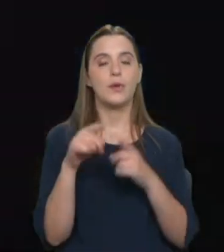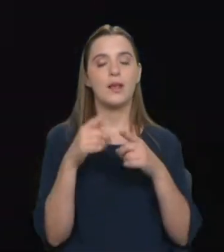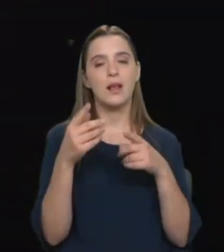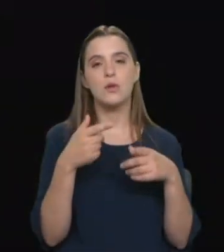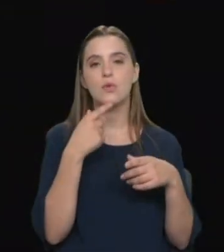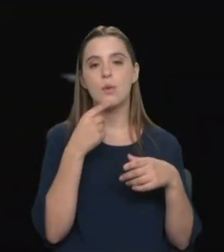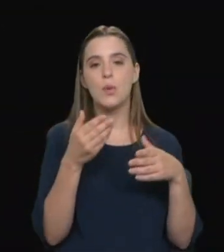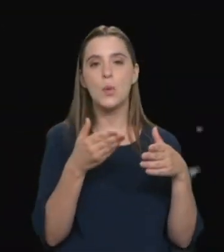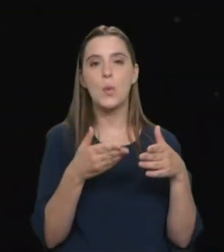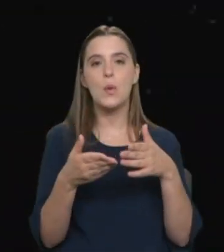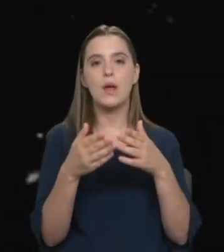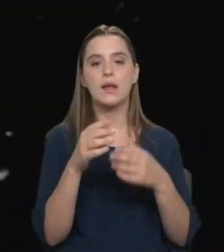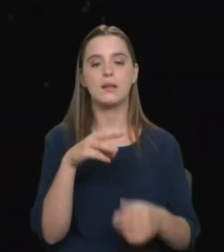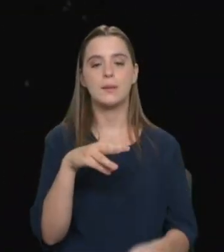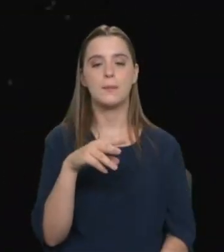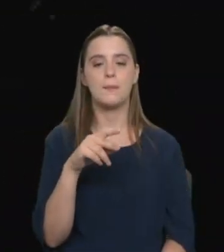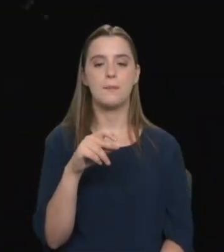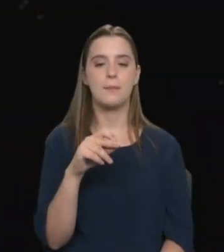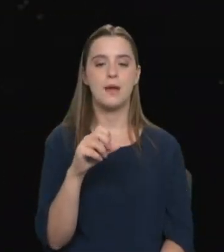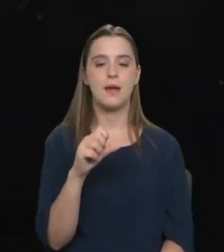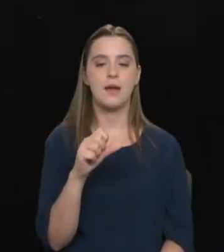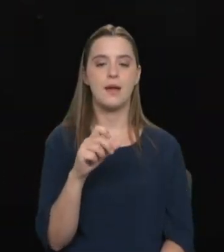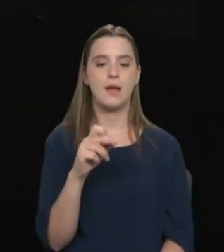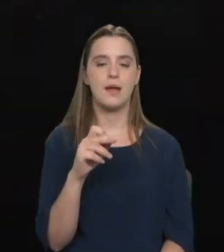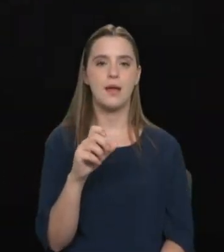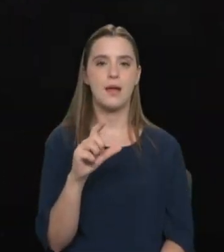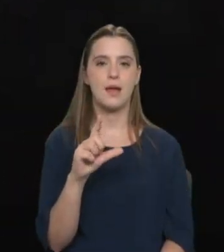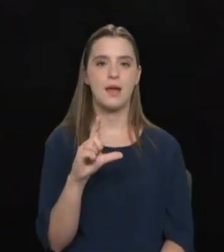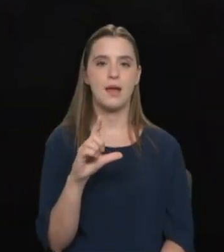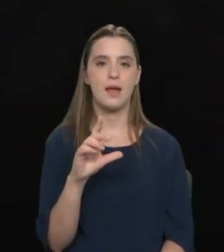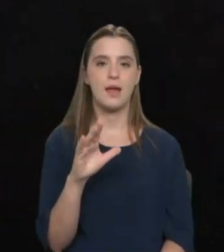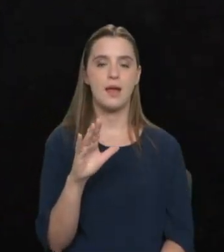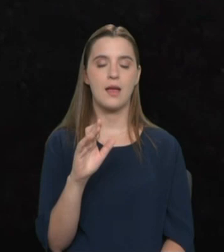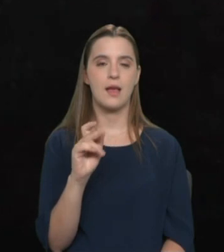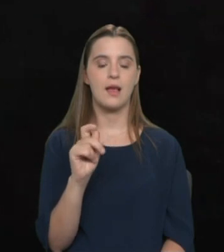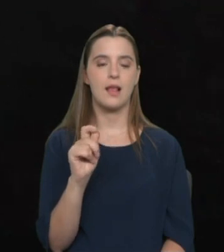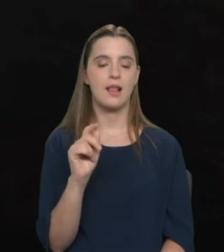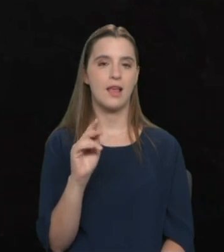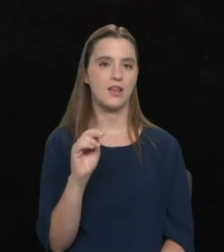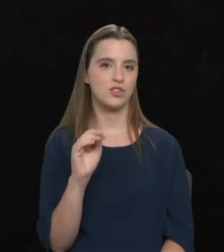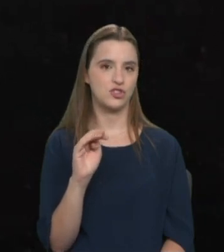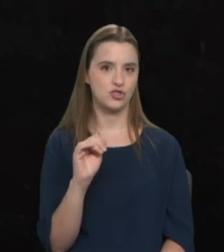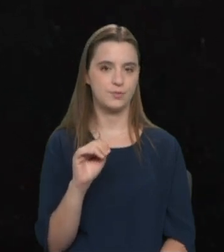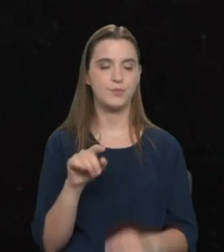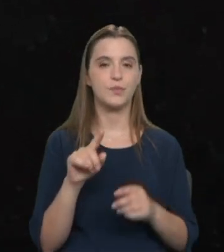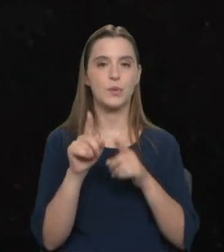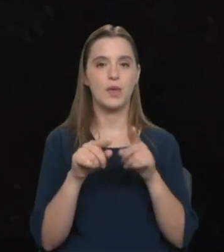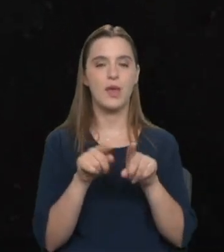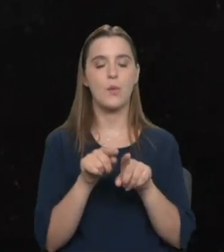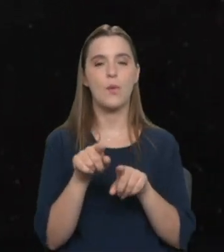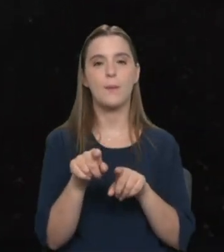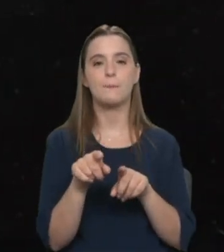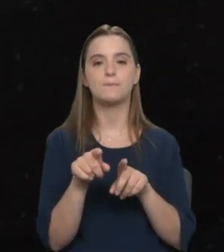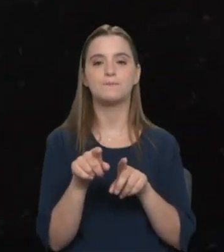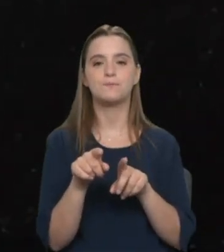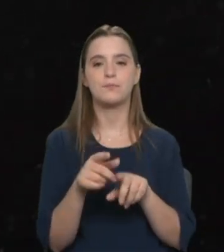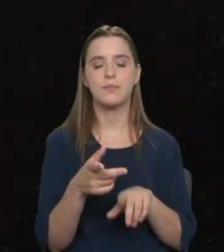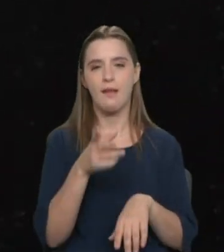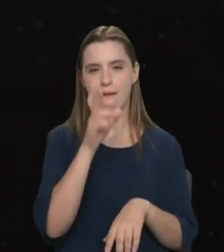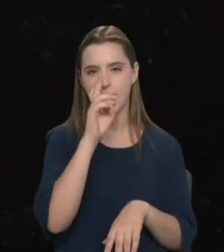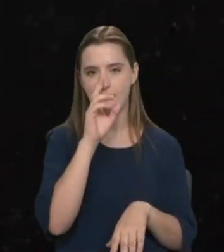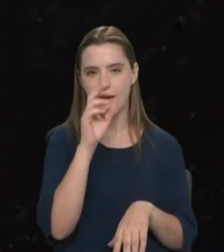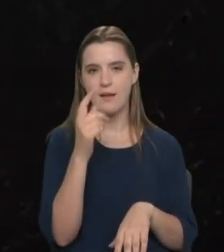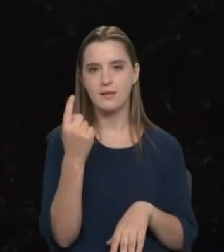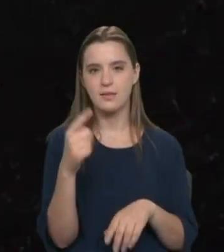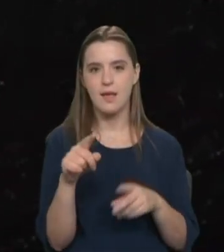de Magalhães. Magalhães porque nós sabemos a origem daquela corrente. Aquilo é uma corrente de gás, muitas poeiras, e